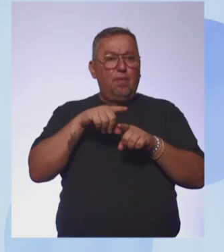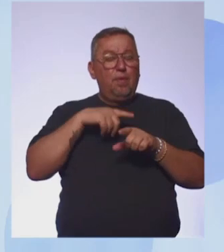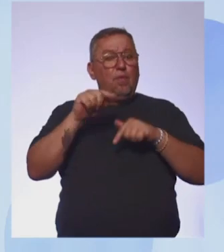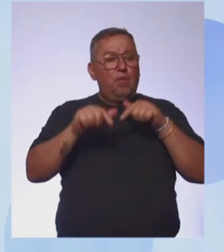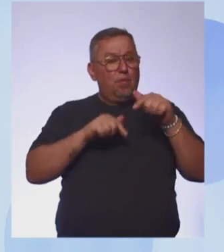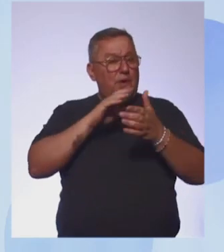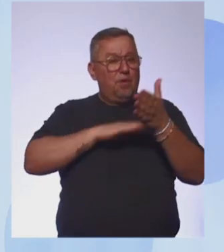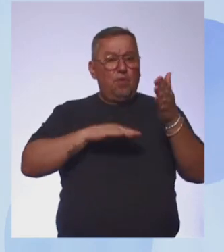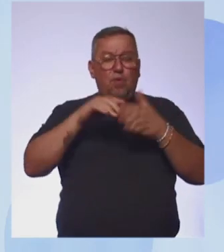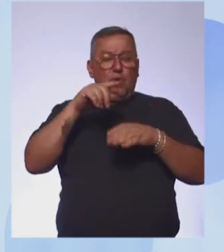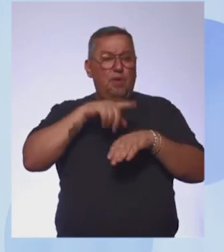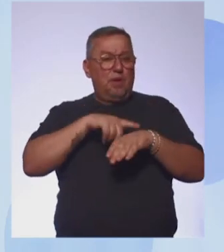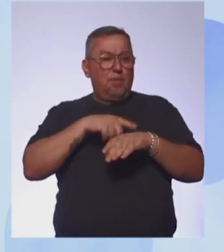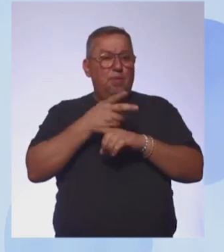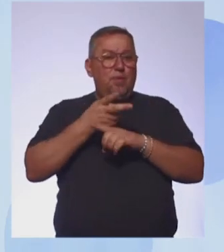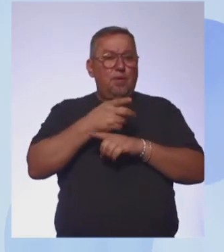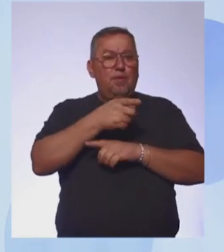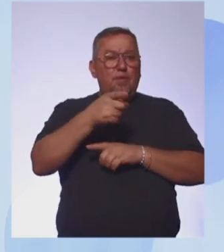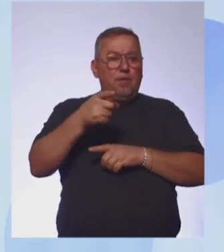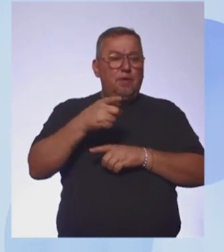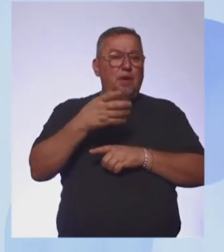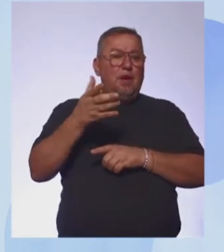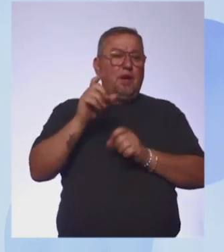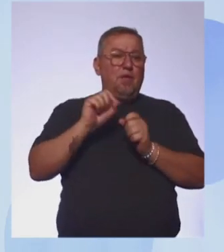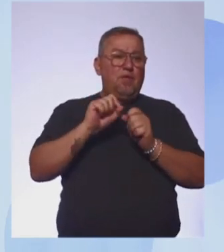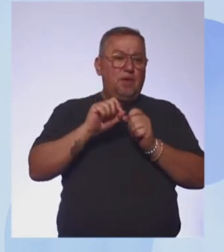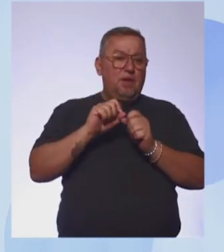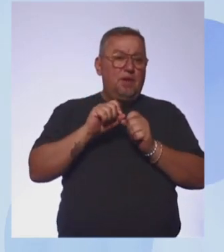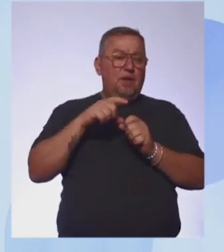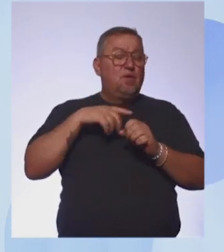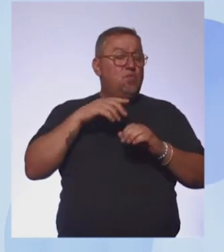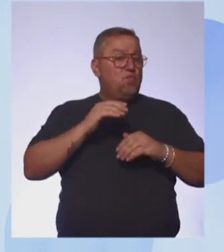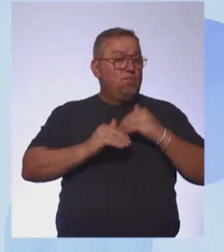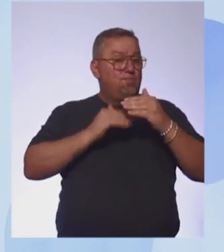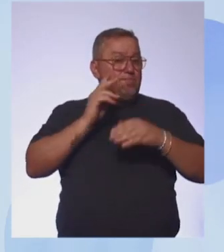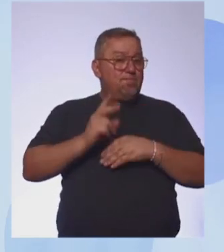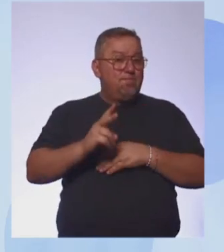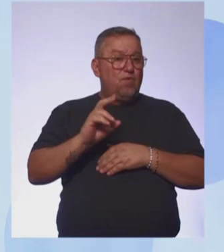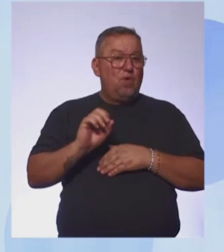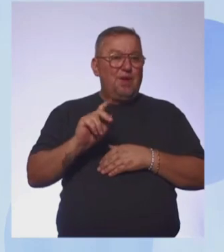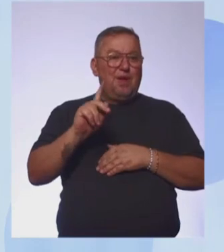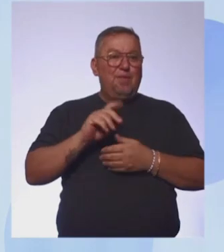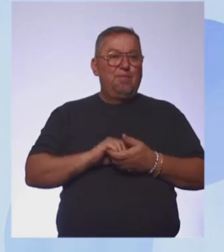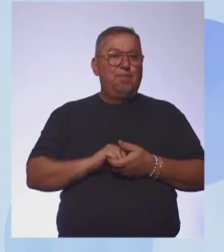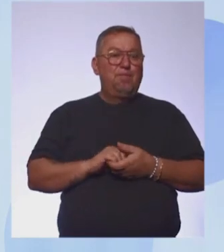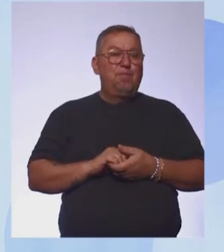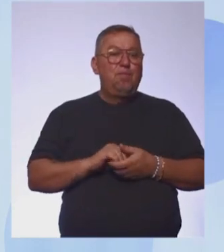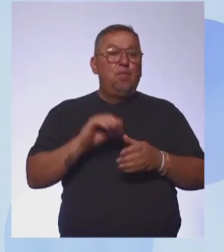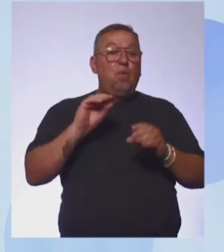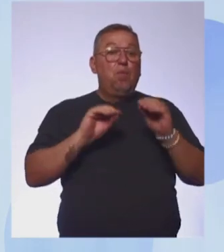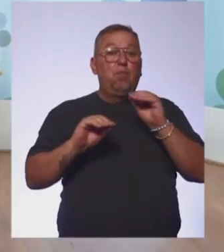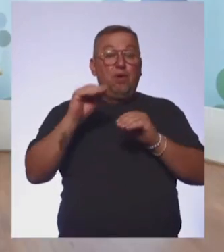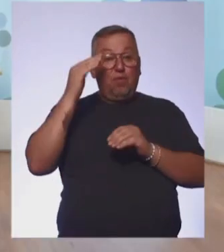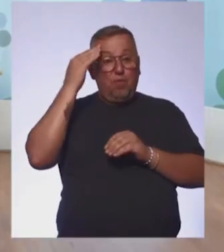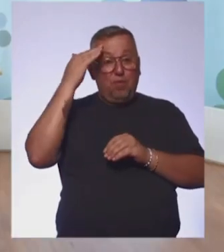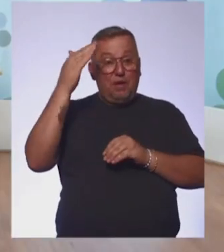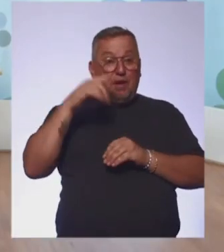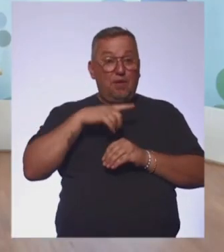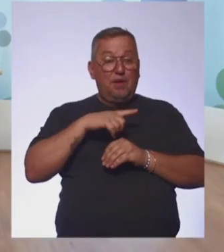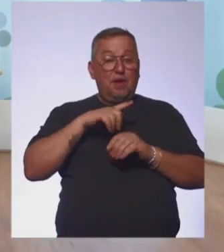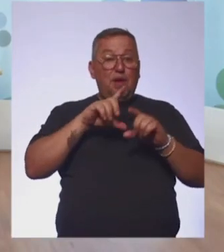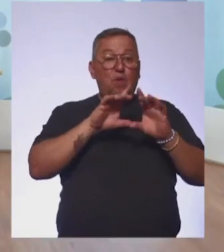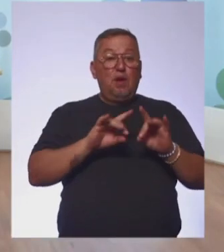o tempo todo atrás de vocês aí, querendo que vocês evoluam sempre, ok? Beijo, Dani, obrigada. Vocês têm o